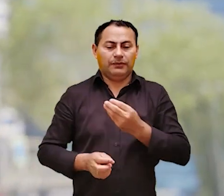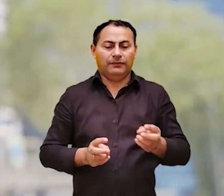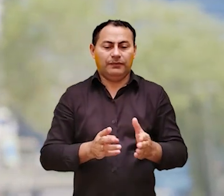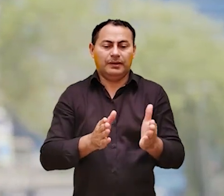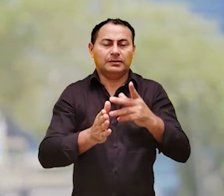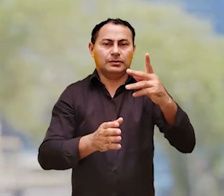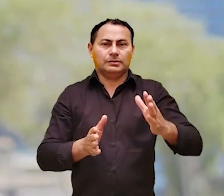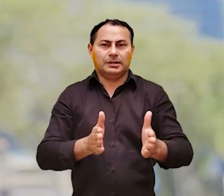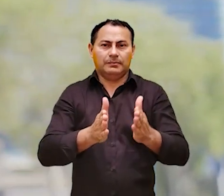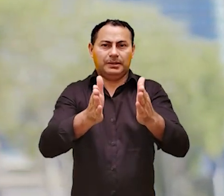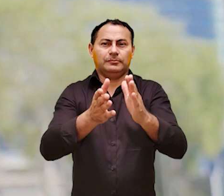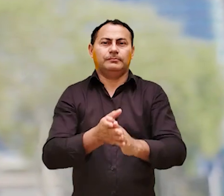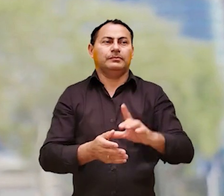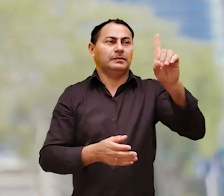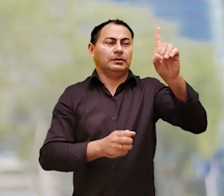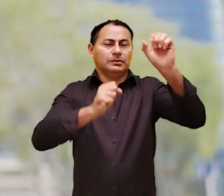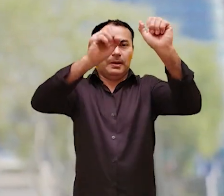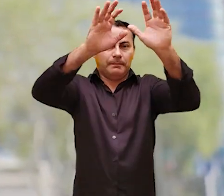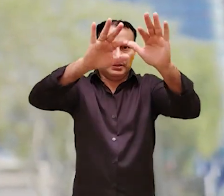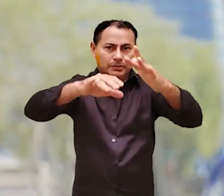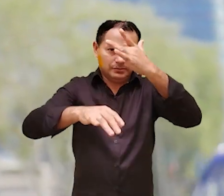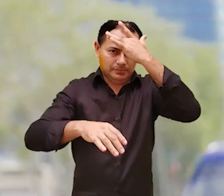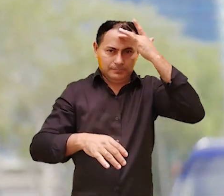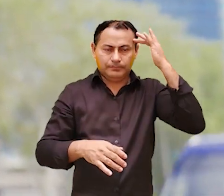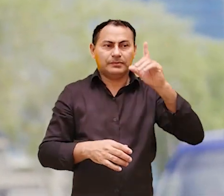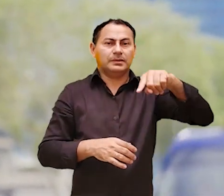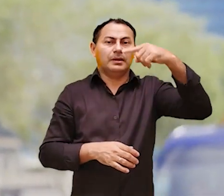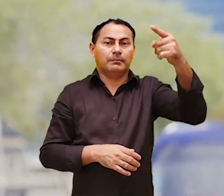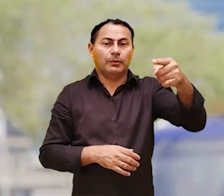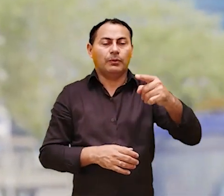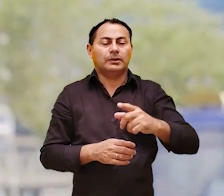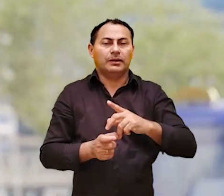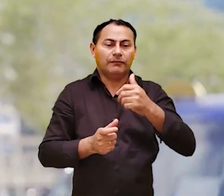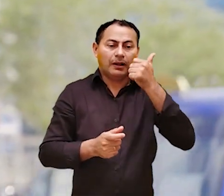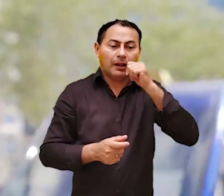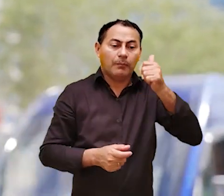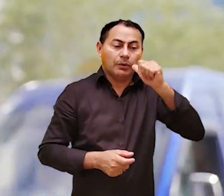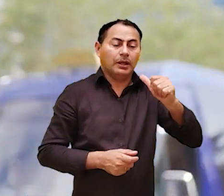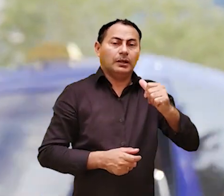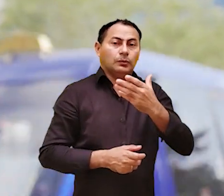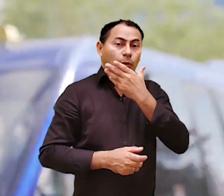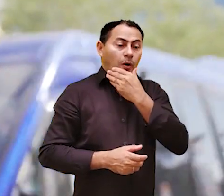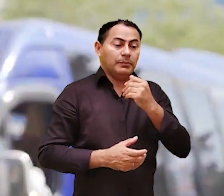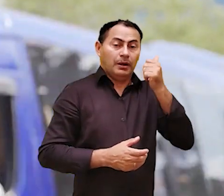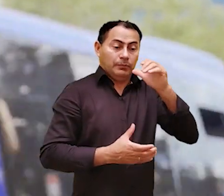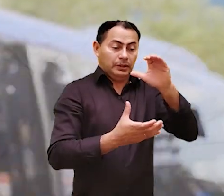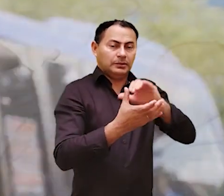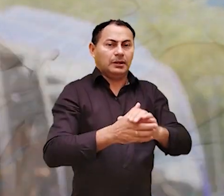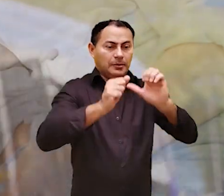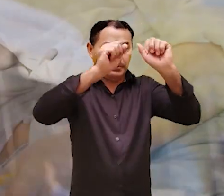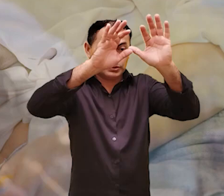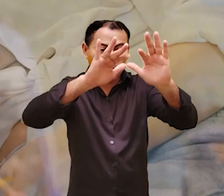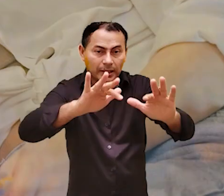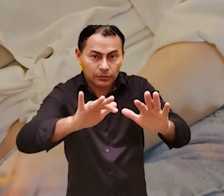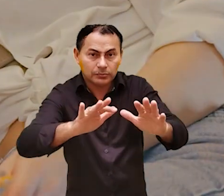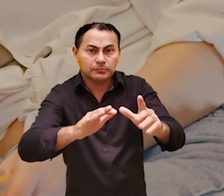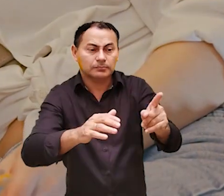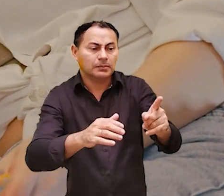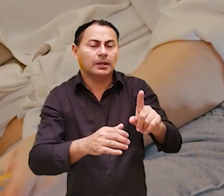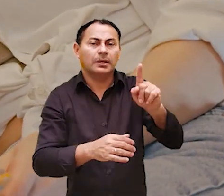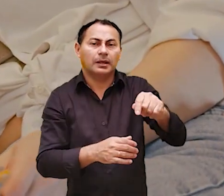que andará nos seus caminhos. Deus abençoa esse homem. Depois diz que a mulher do homem,